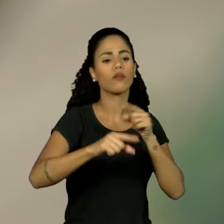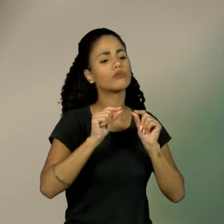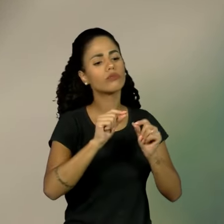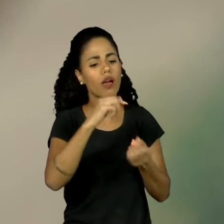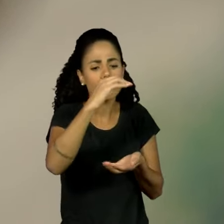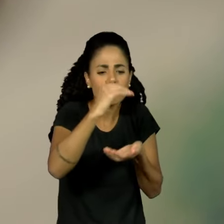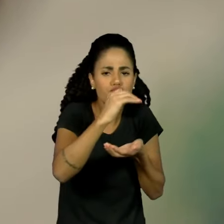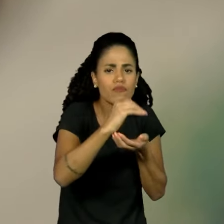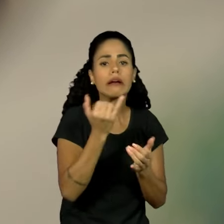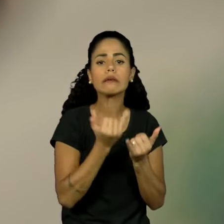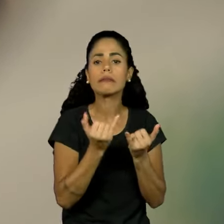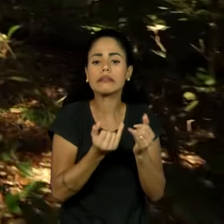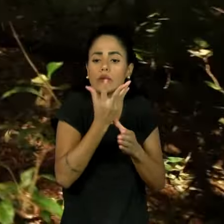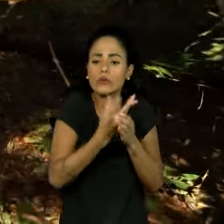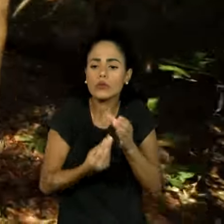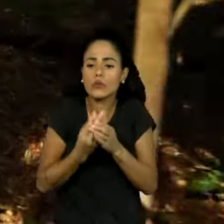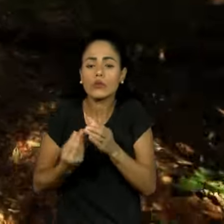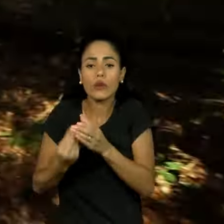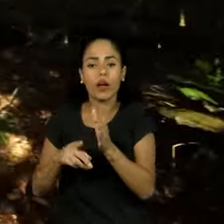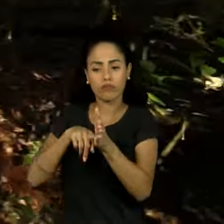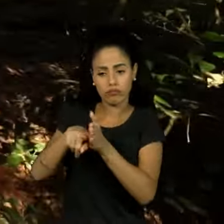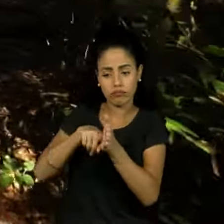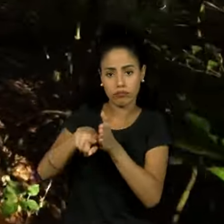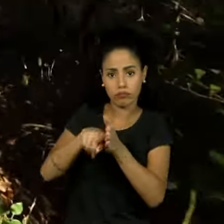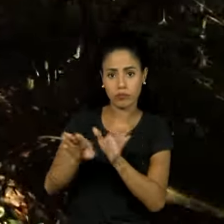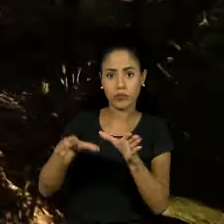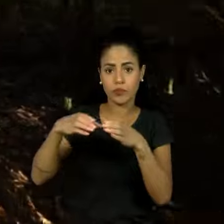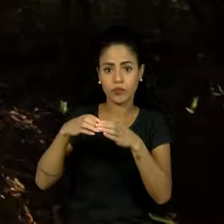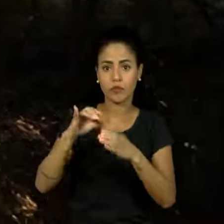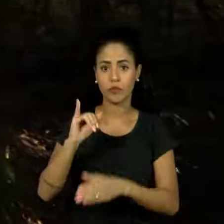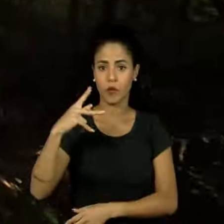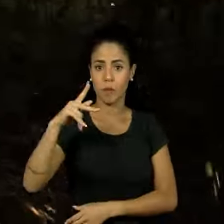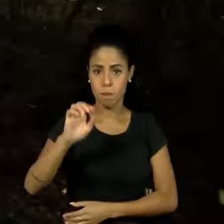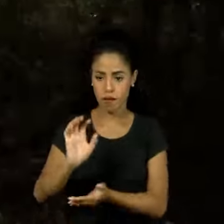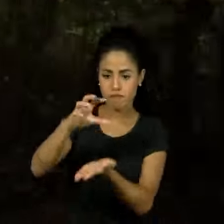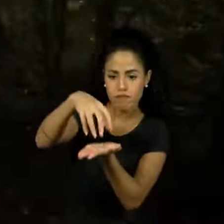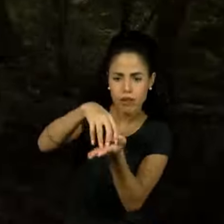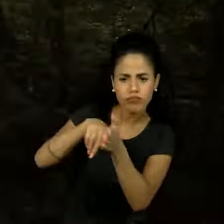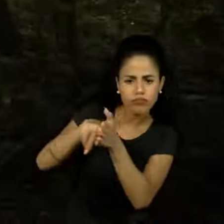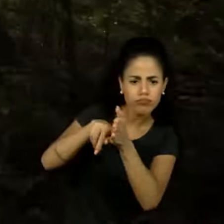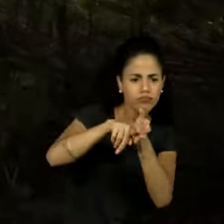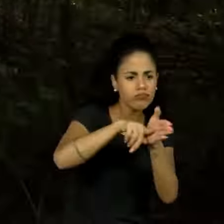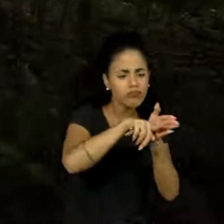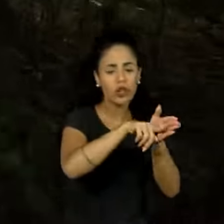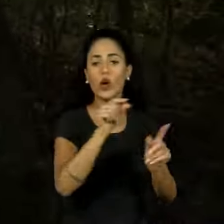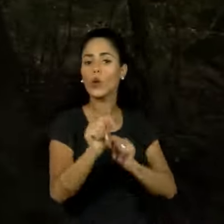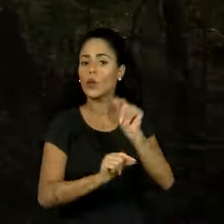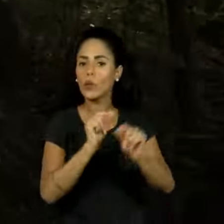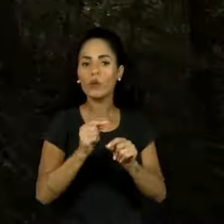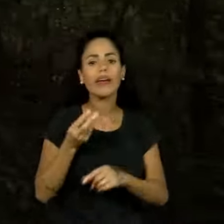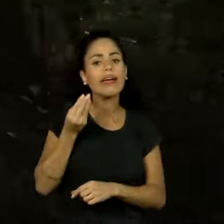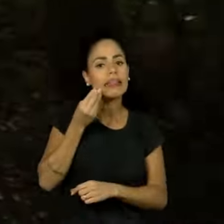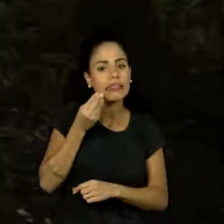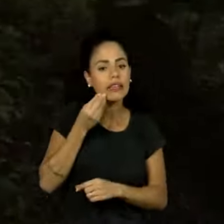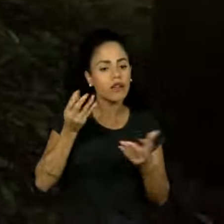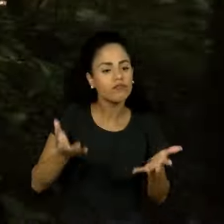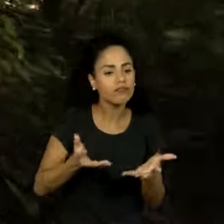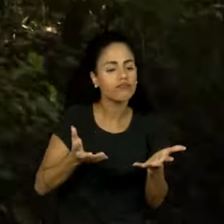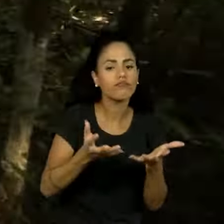considerado extinto. O Instituto de Pesquisas Ecológicas trabalha em várias frentes. No manejo, promovendo a